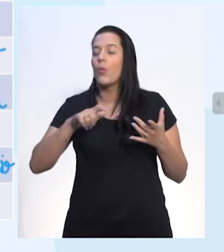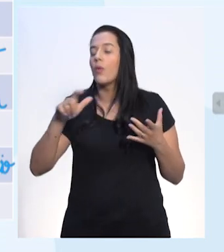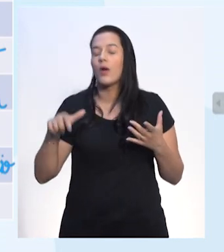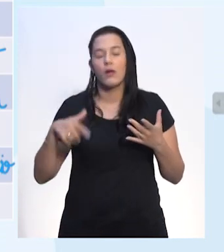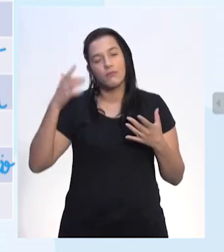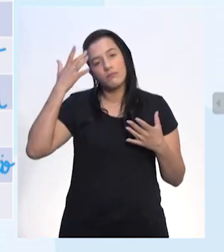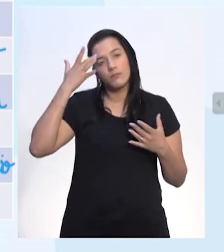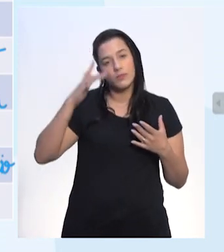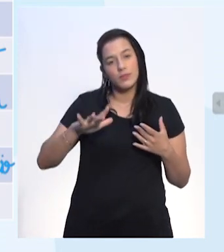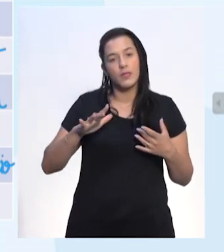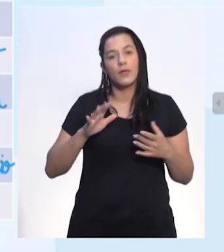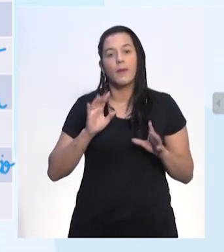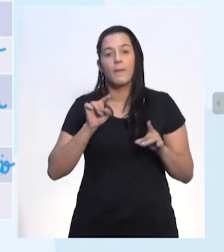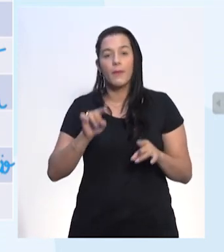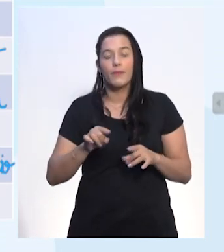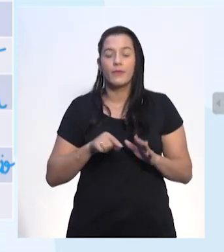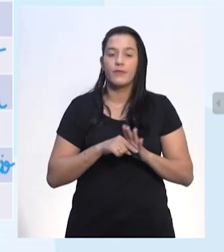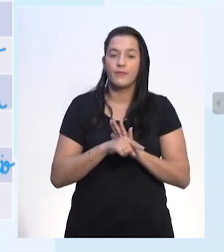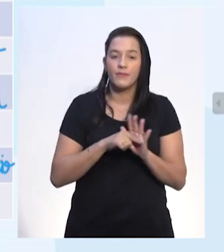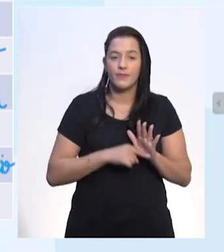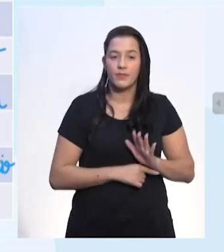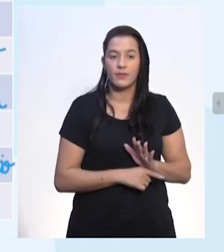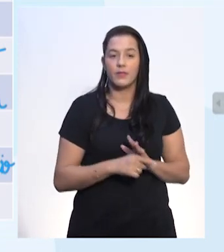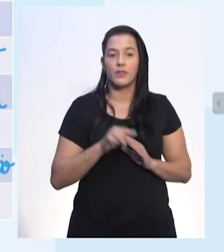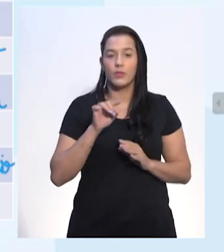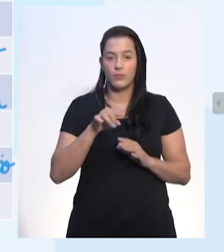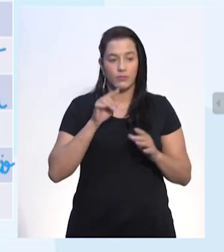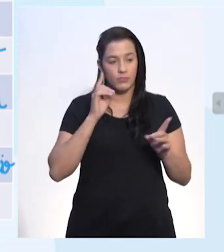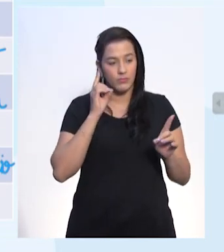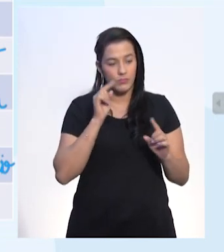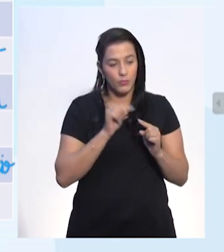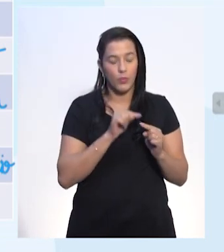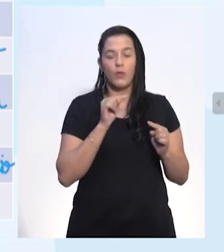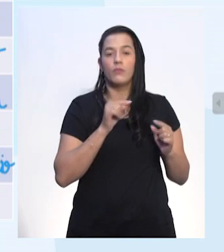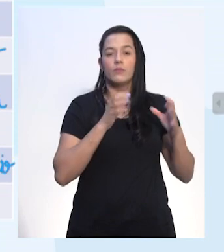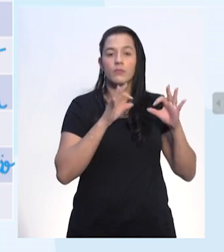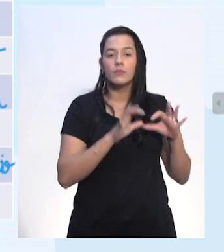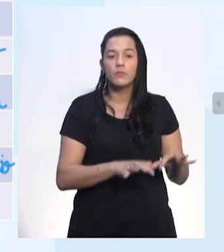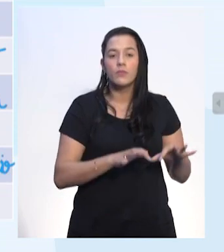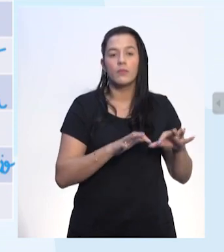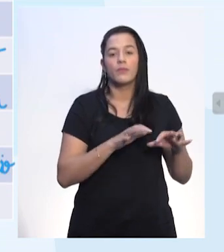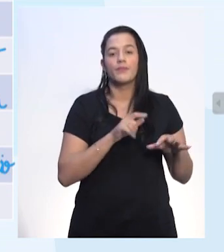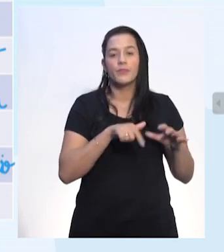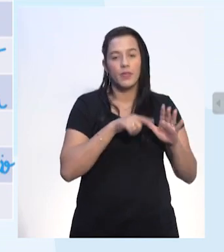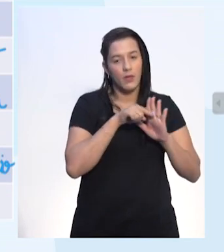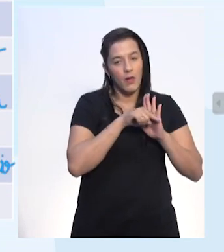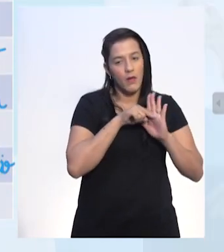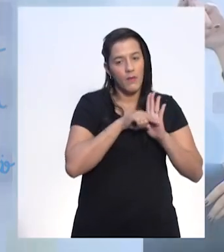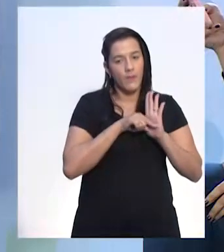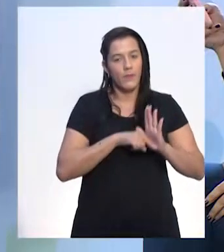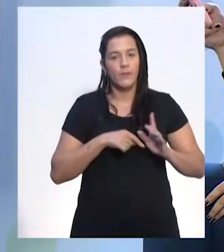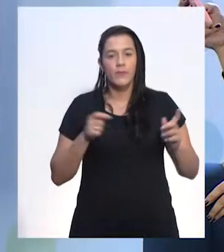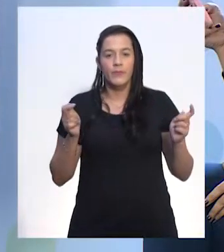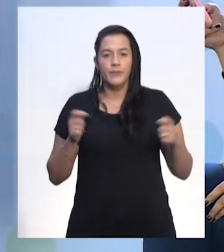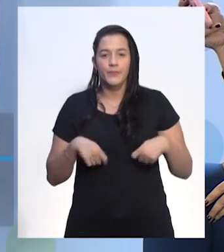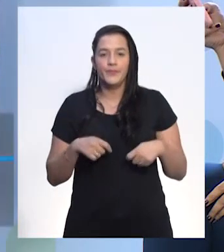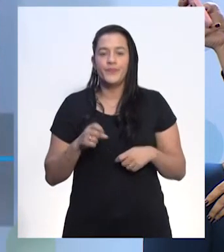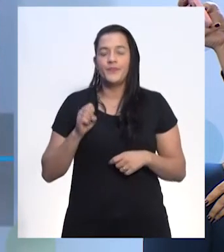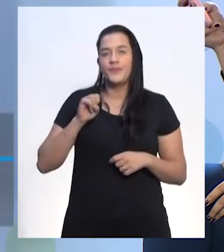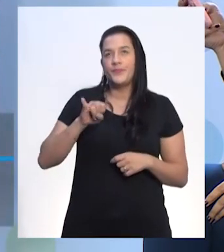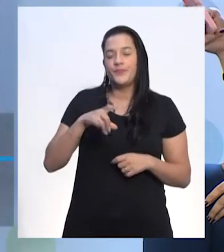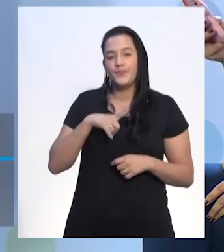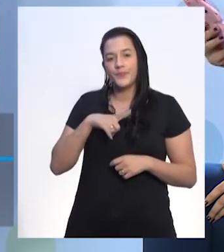Beatriz, tá? Mas vocês fazendo uma pesquisa específica, a gente consegue analisar se tem